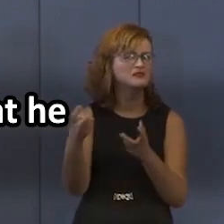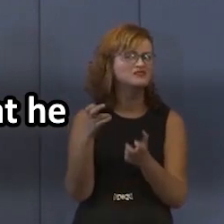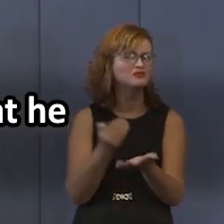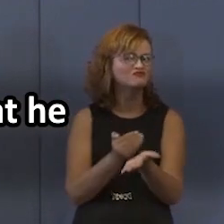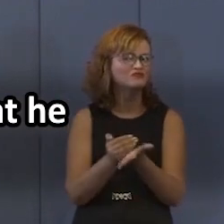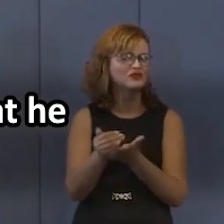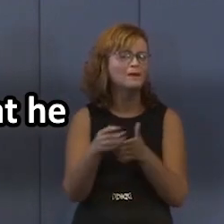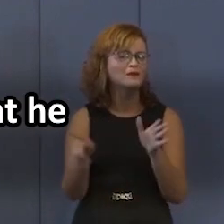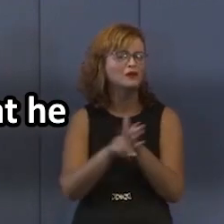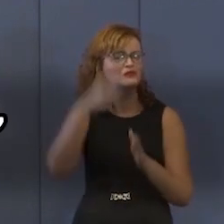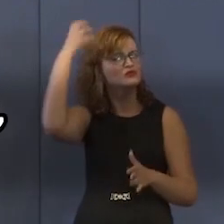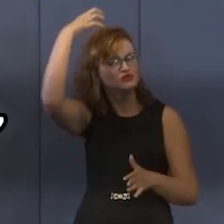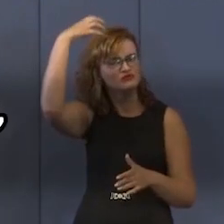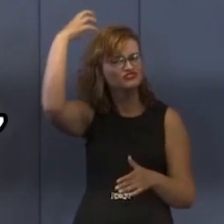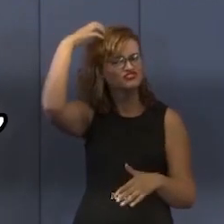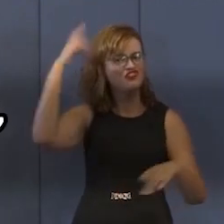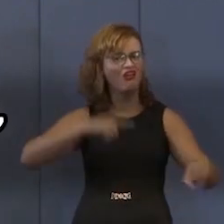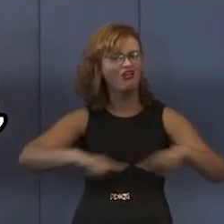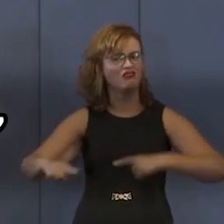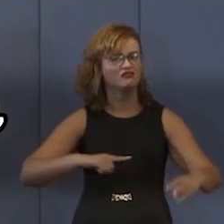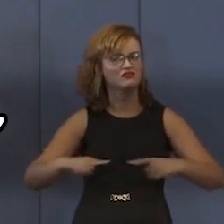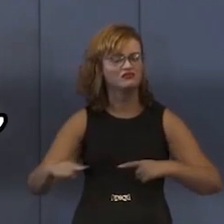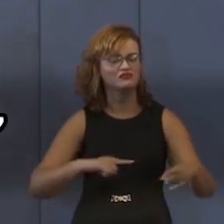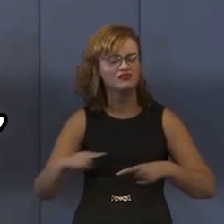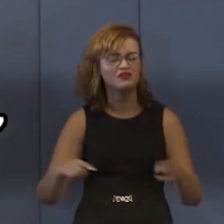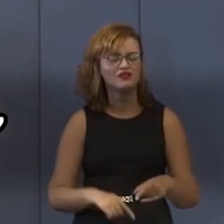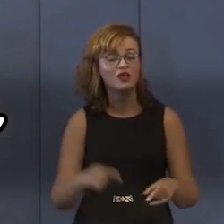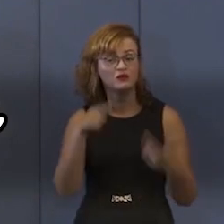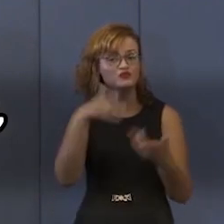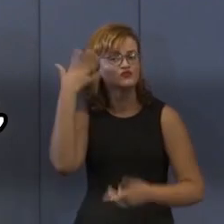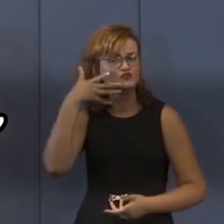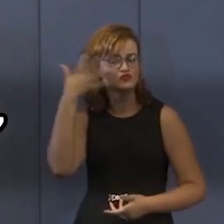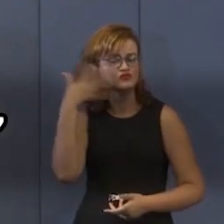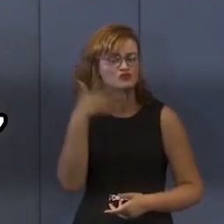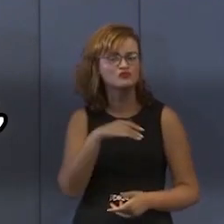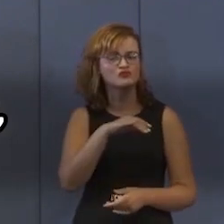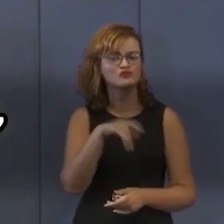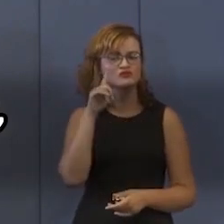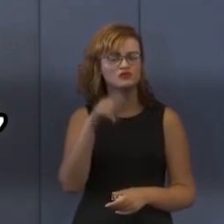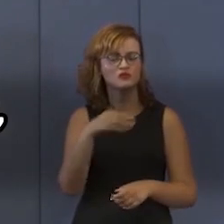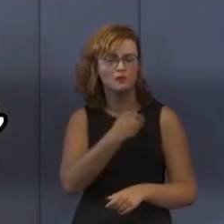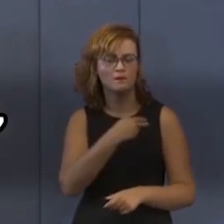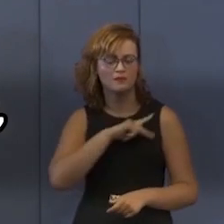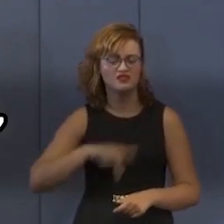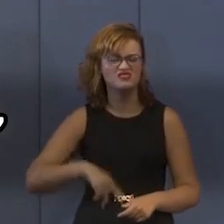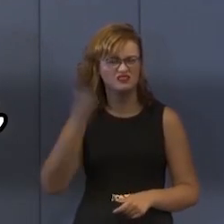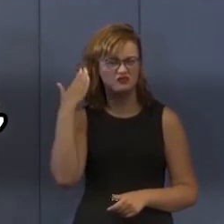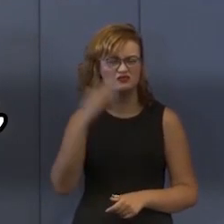considera imperialistas, né? Primeiro, no próprio discurso do George Bush, pai,